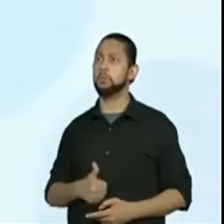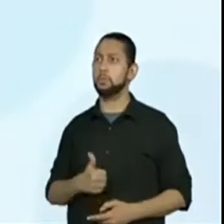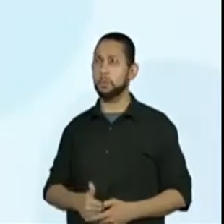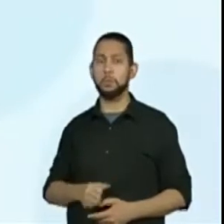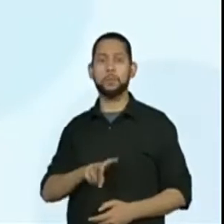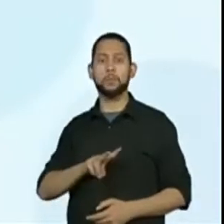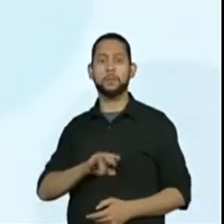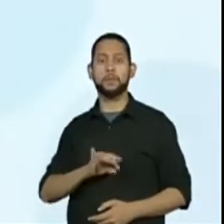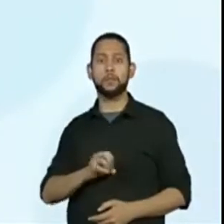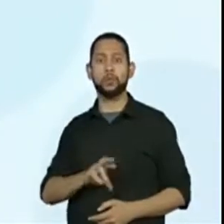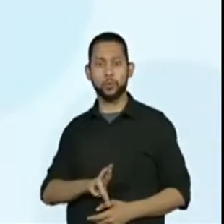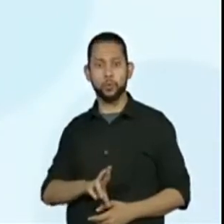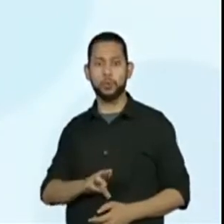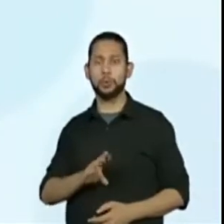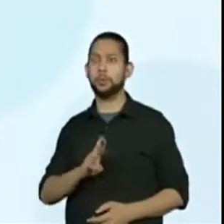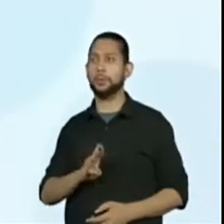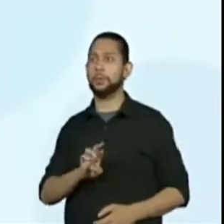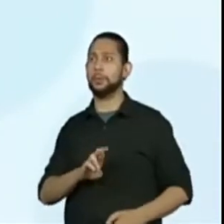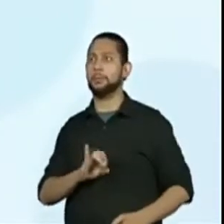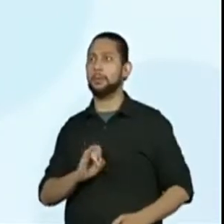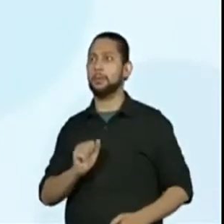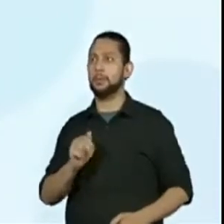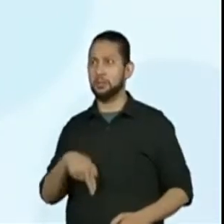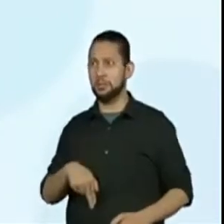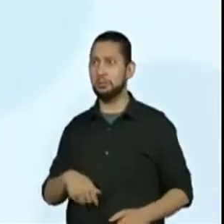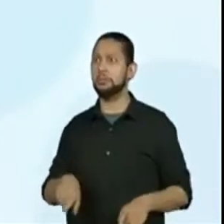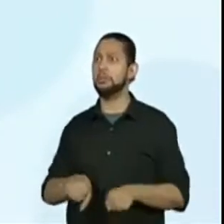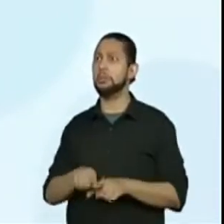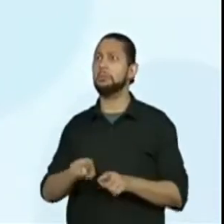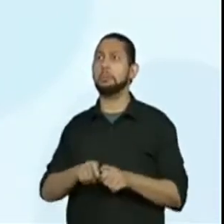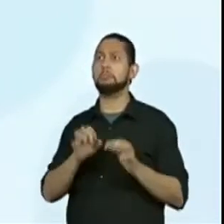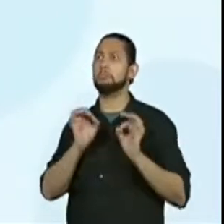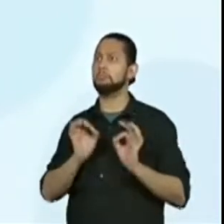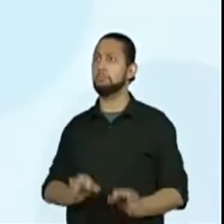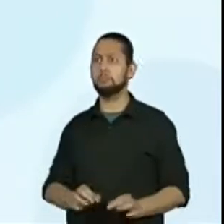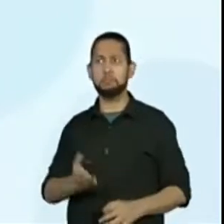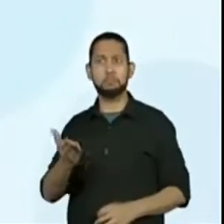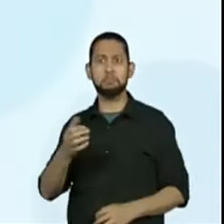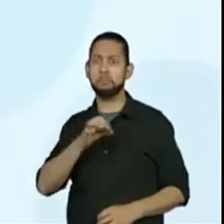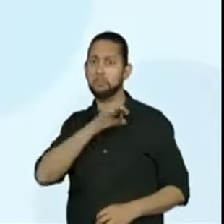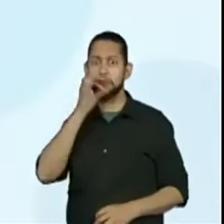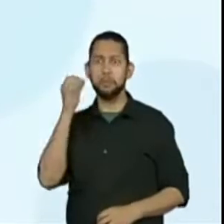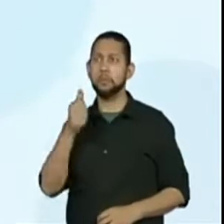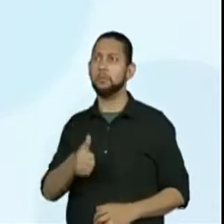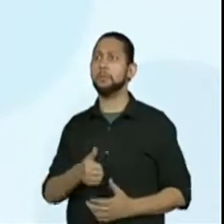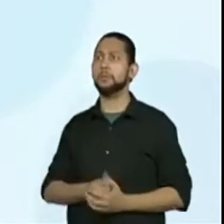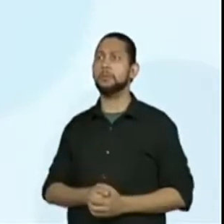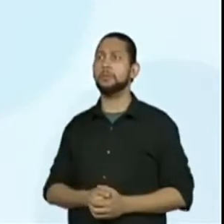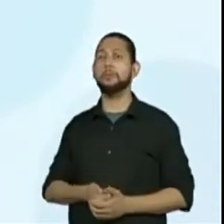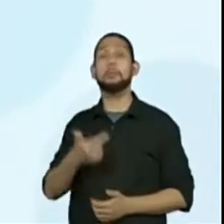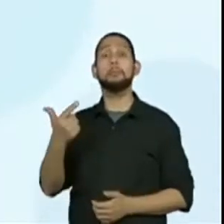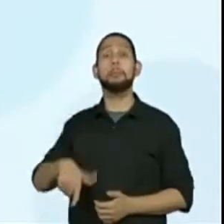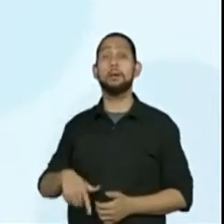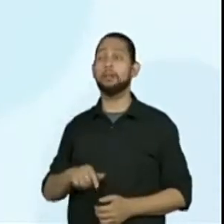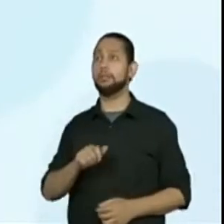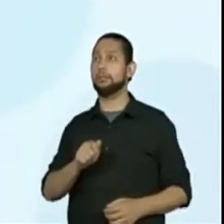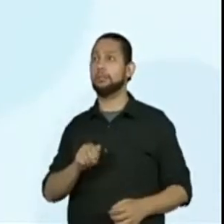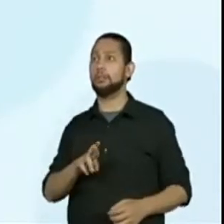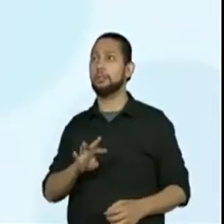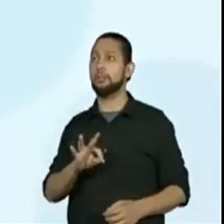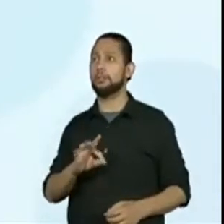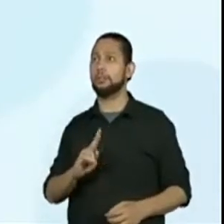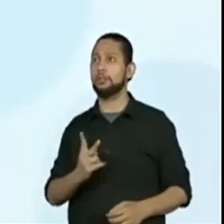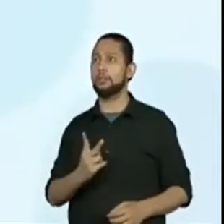o Vitor, o Brian e a Ana Luísa, da professora Ana Cristina. Vamos ver quem mais. O